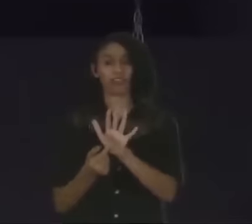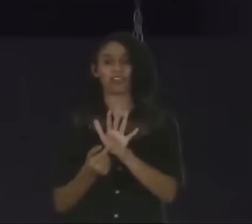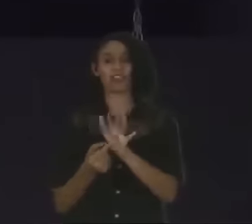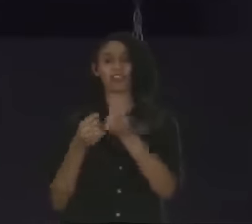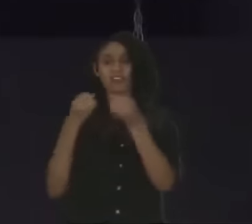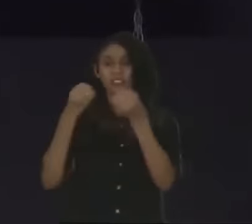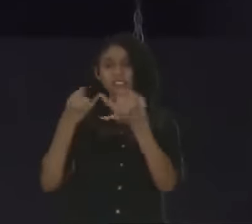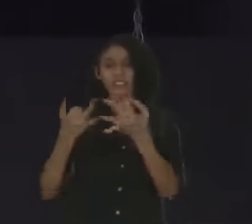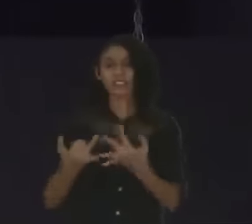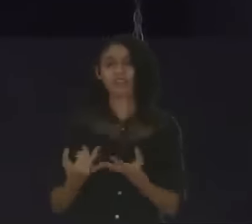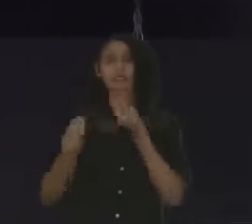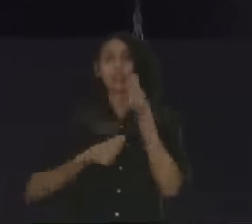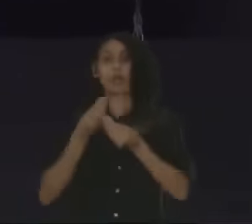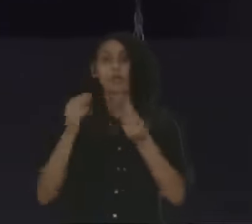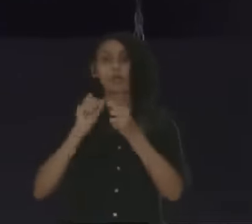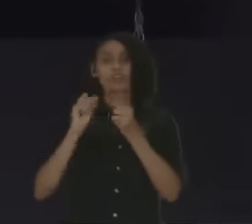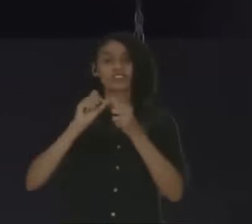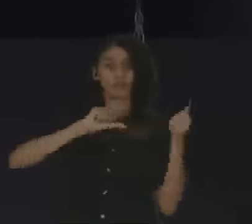contar o caminho certo